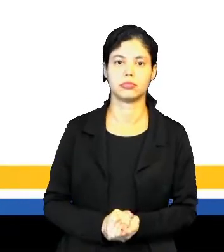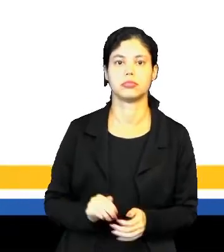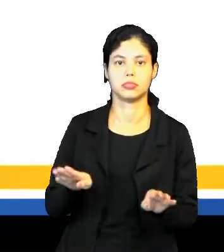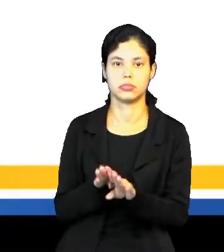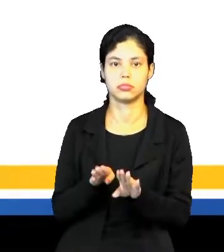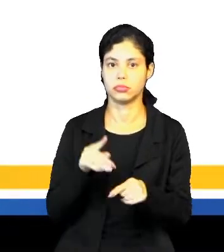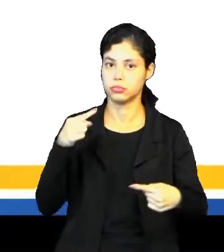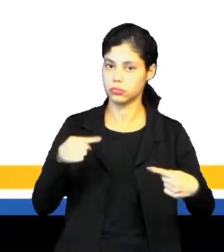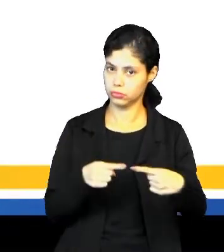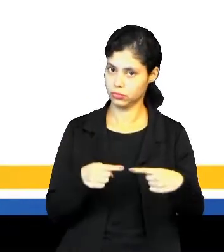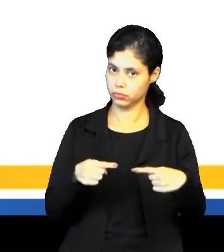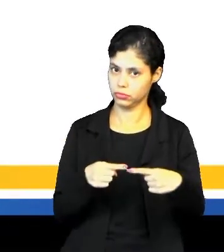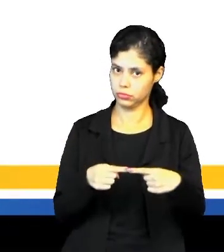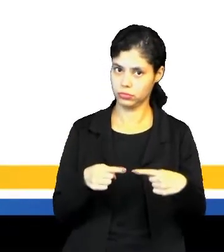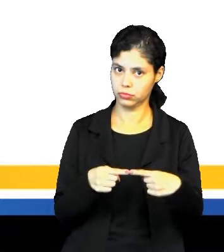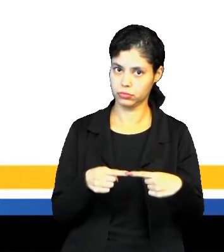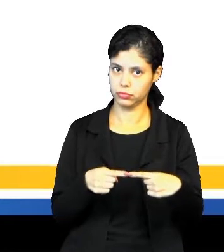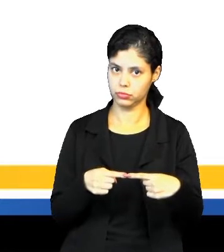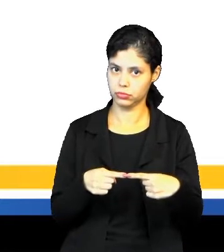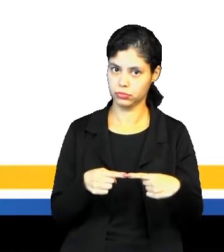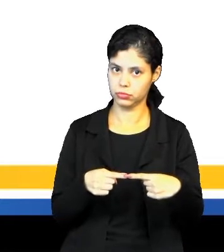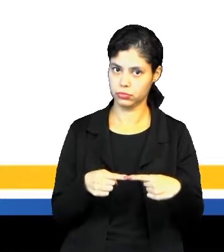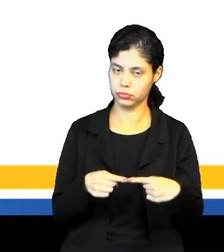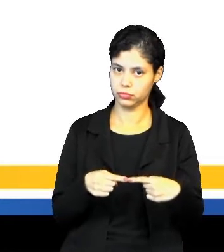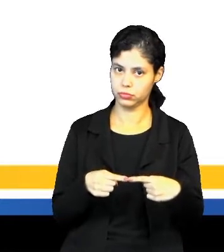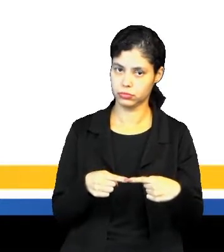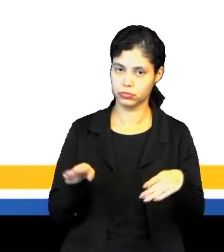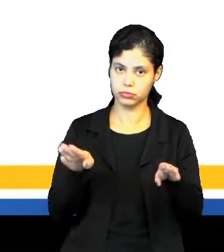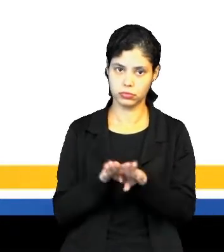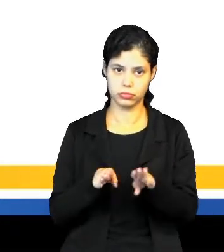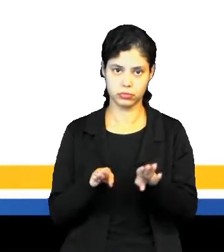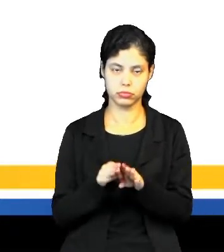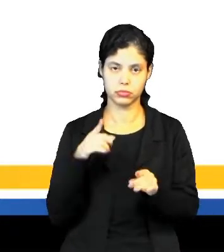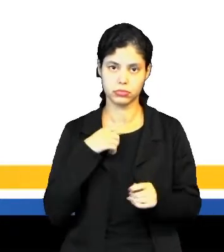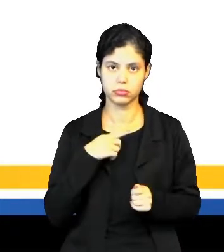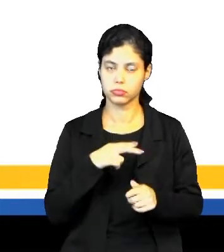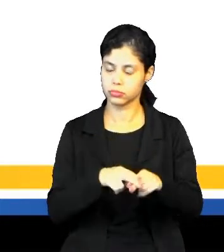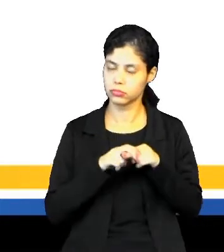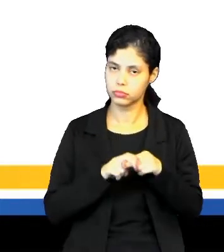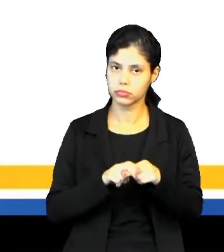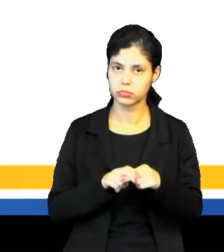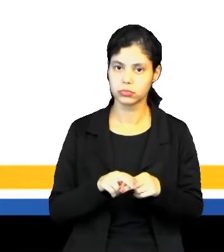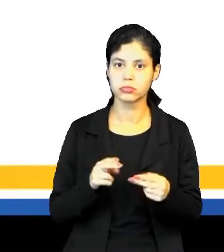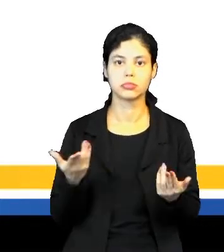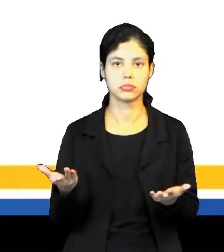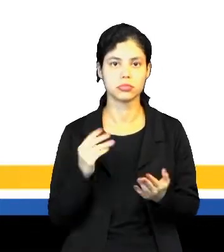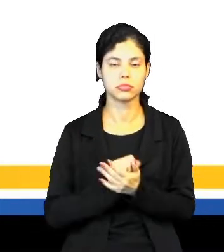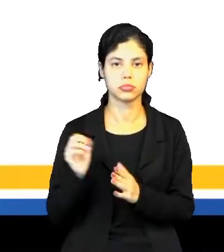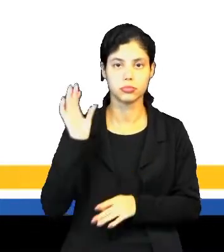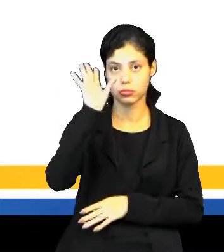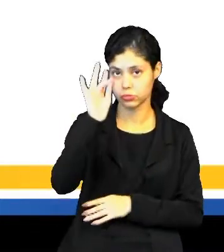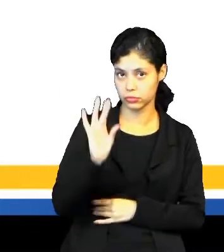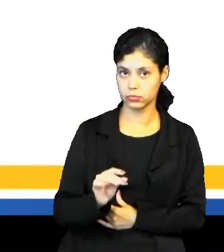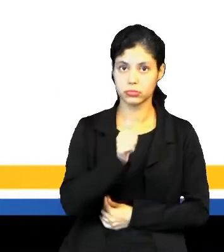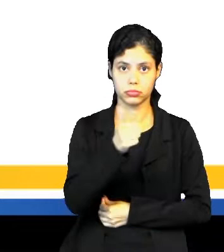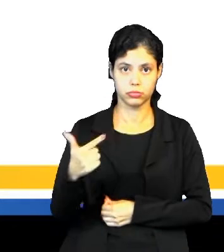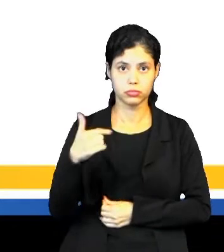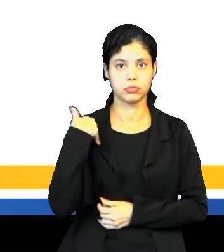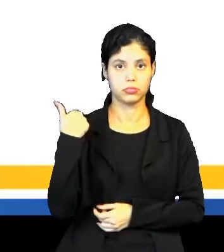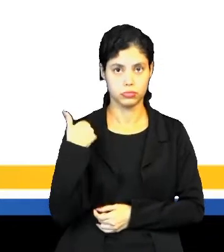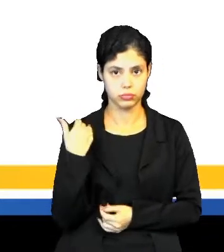combina o ciclo solar com os ciclos lunares, sendo, portanto, lunisolar, e a cada 12